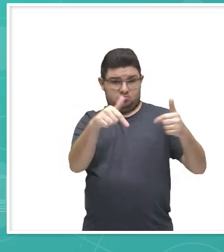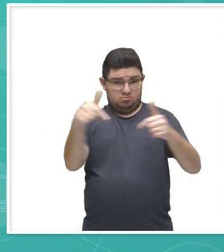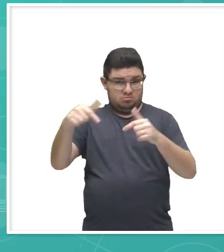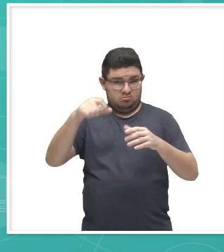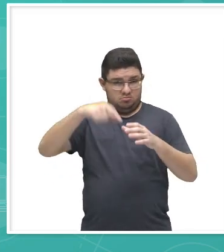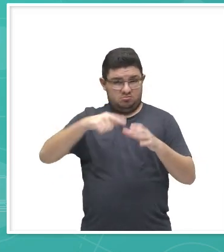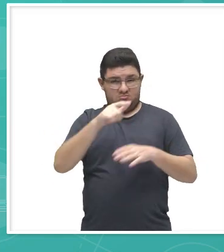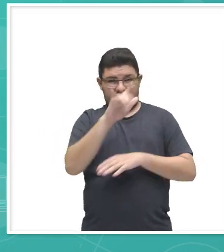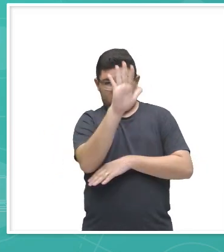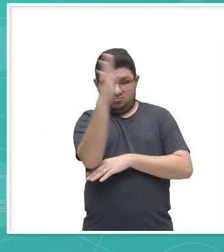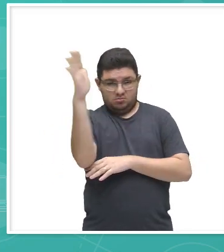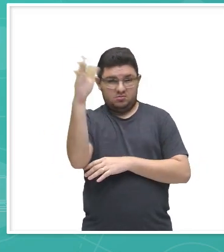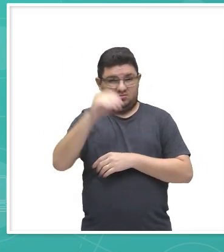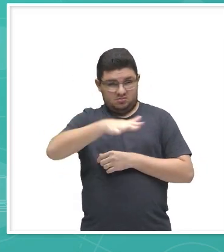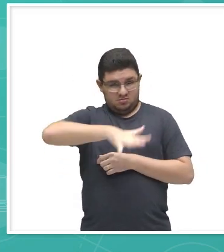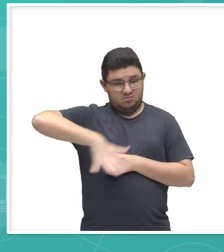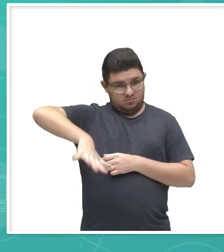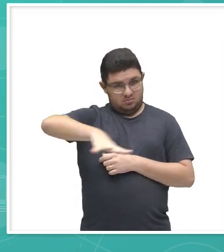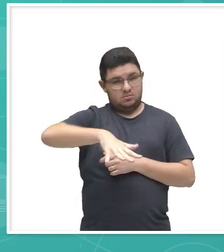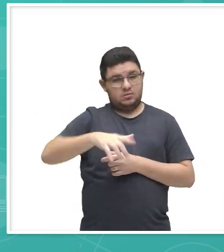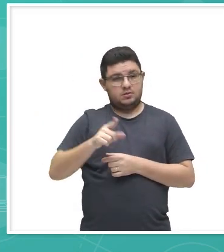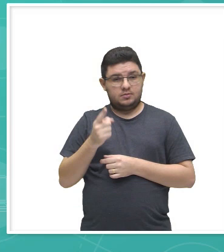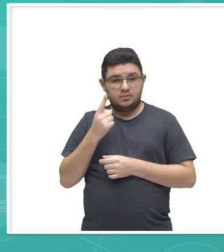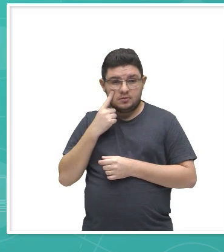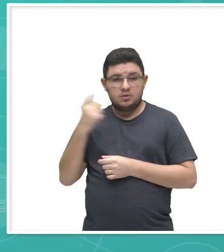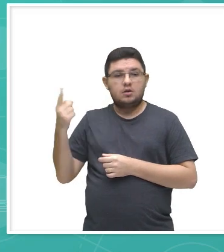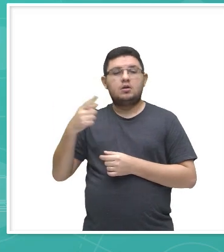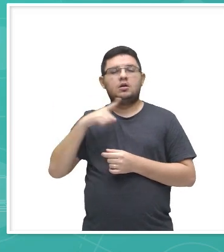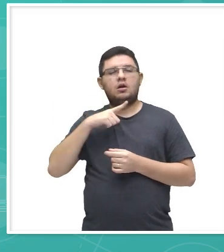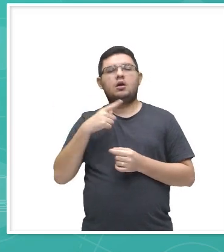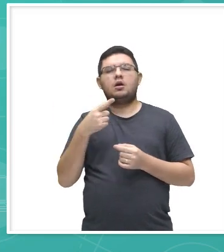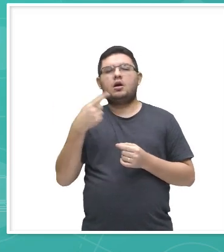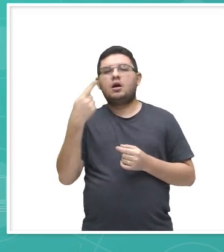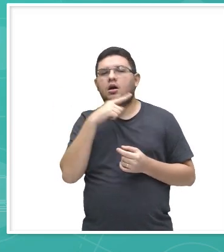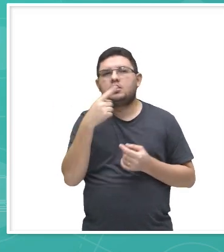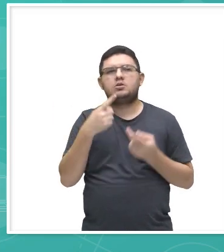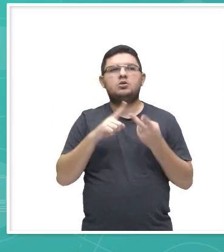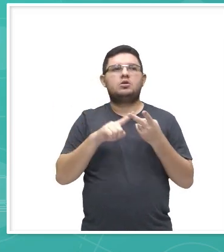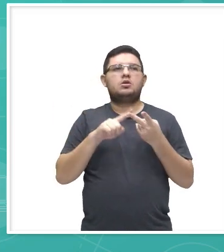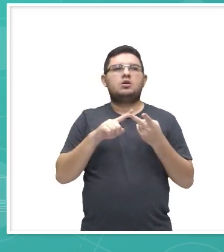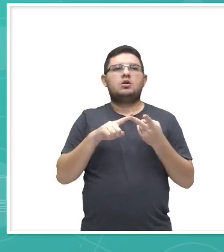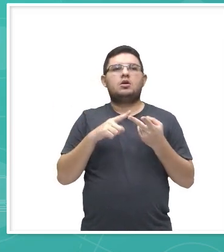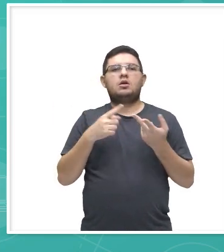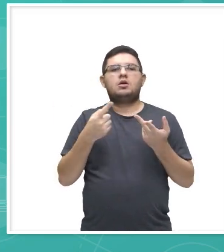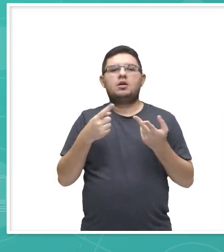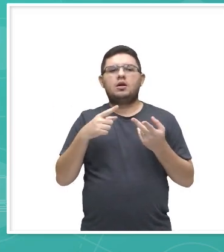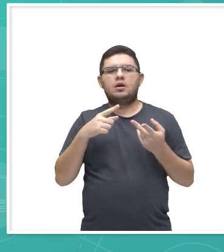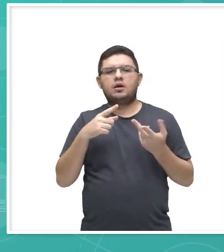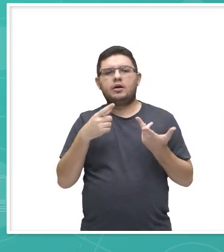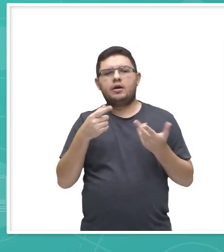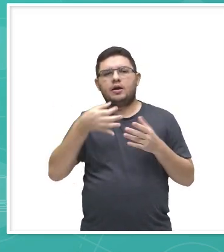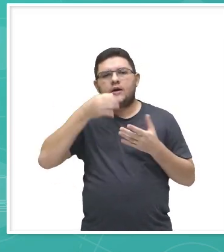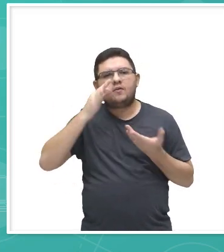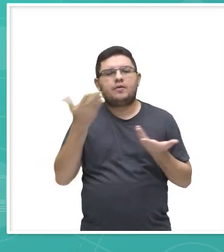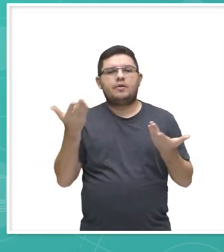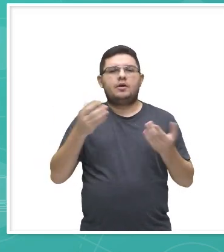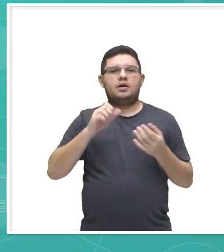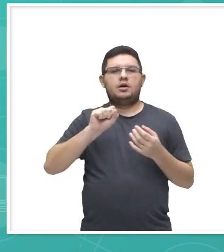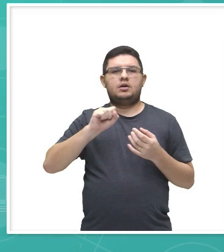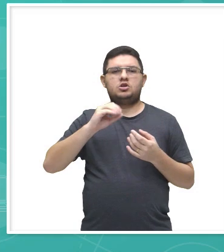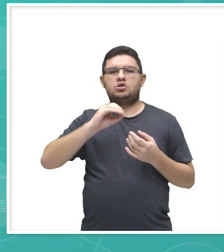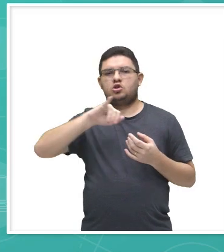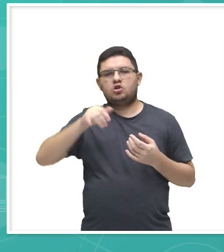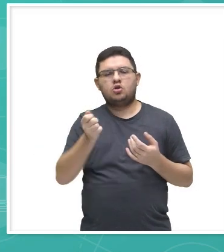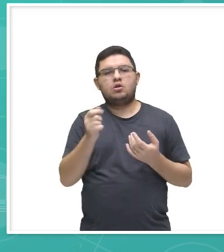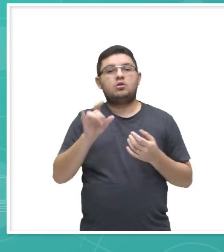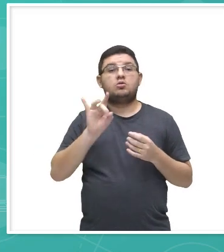de agricultura, no caso da cana-de-açúcar, do café, da soja, apenas com a atividade